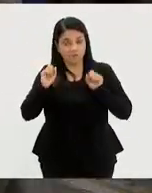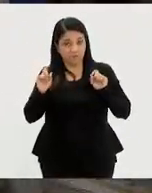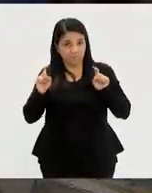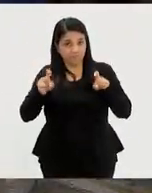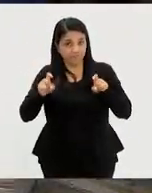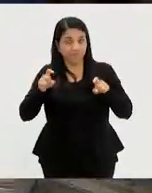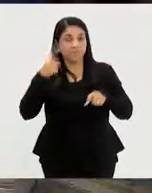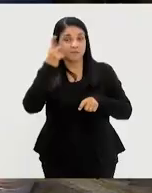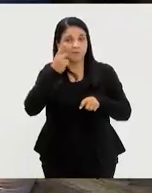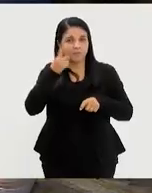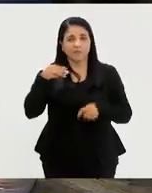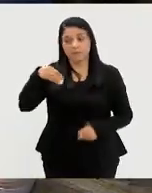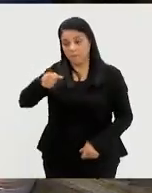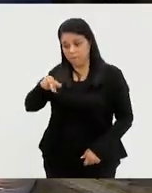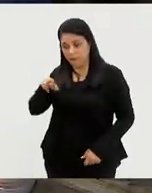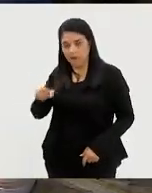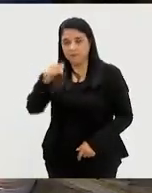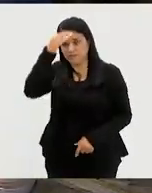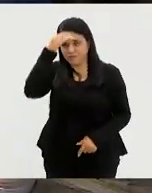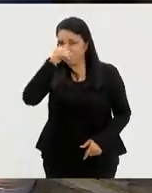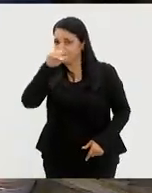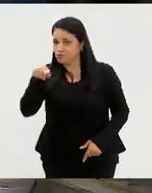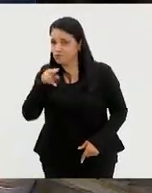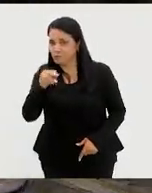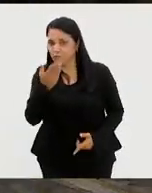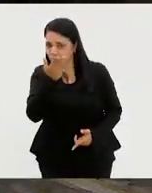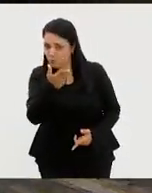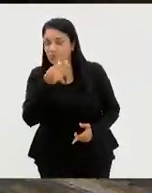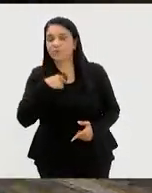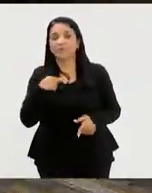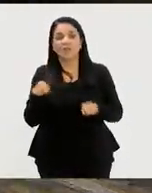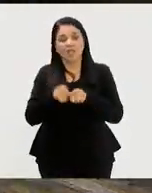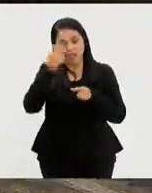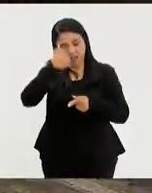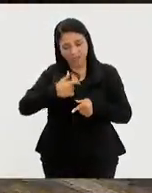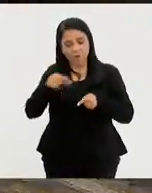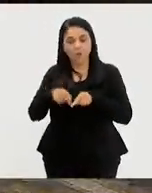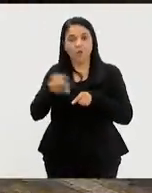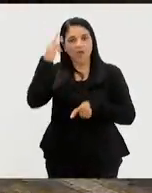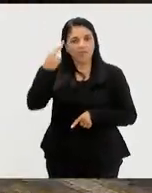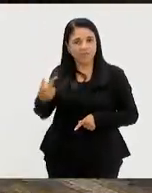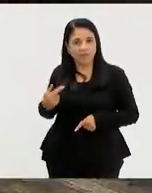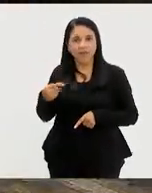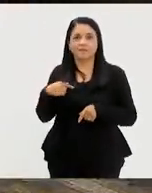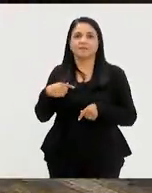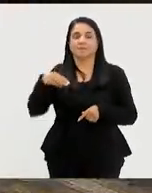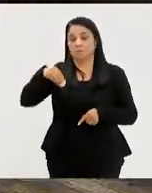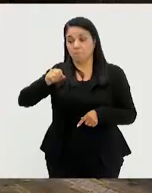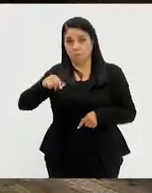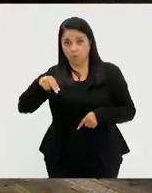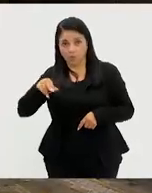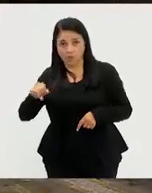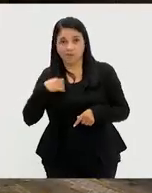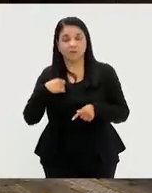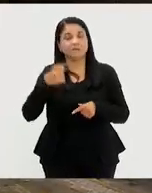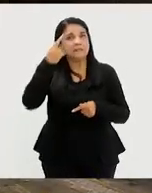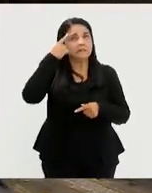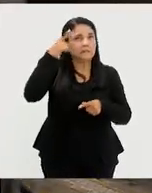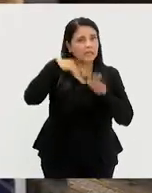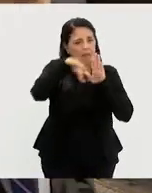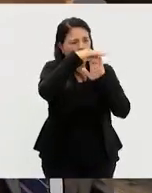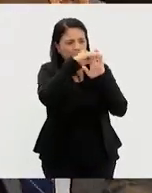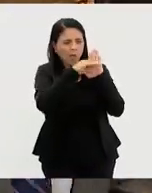deputada Marta eu deputado M Francisco Renata trouxemos a ideia de ter uma pauta só de